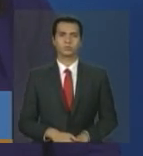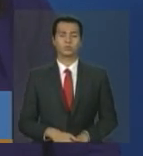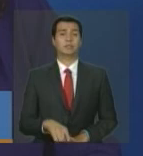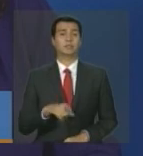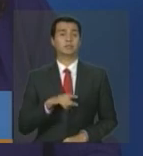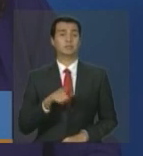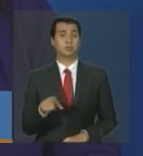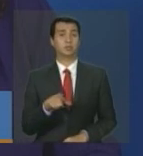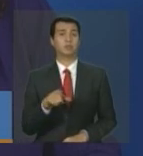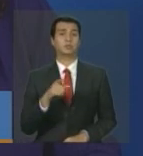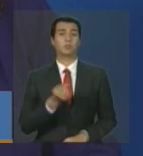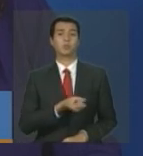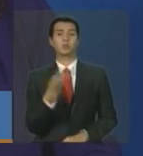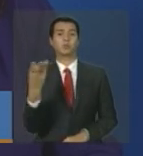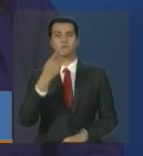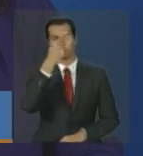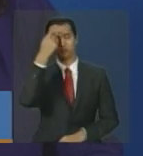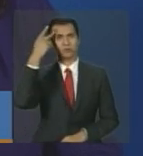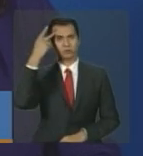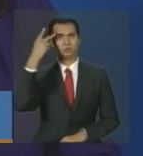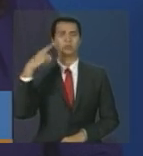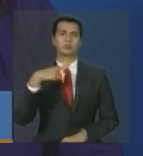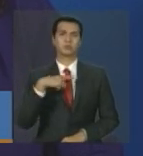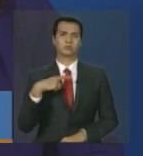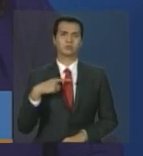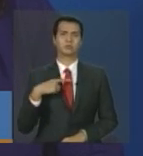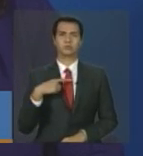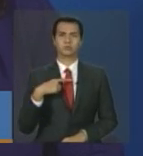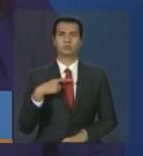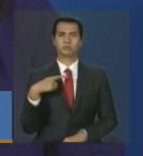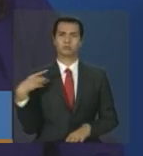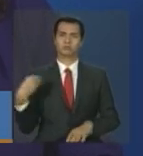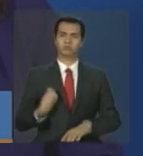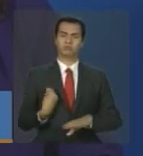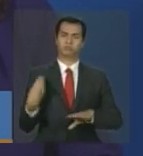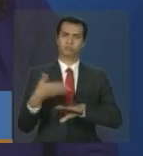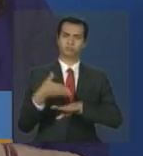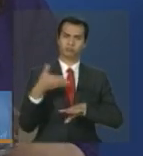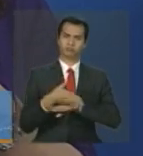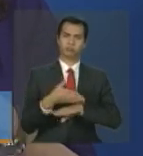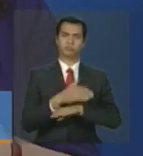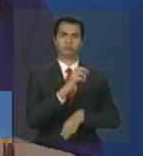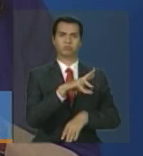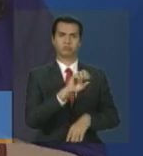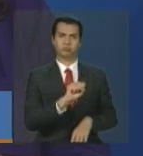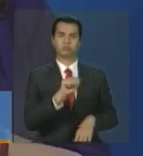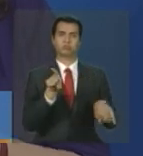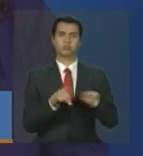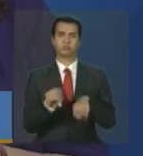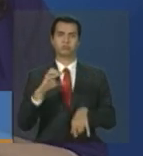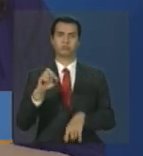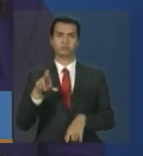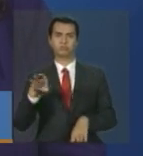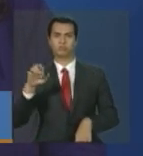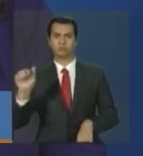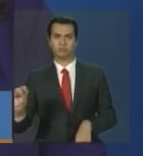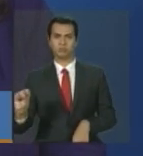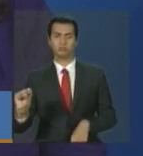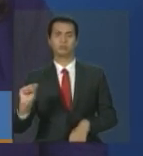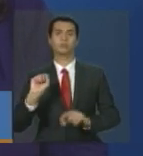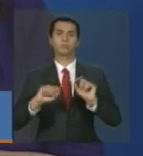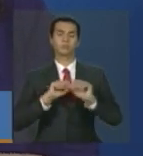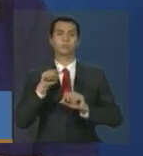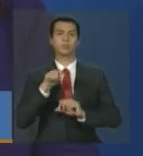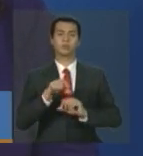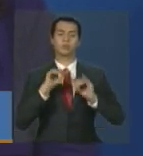o volume de atendimento dos Cras e creas elas são relativas são os as mesmas